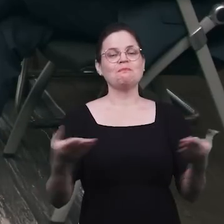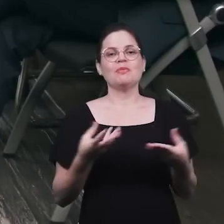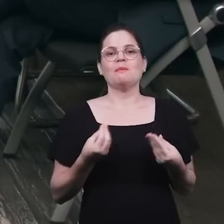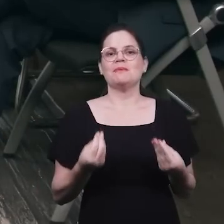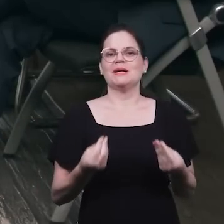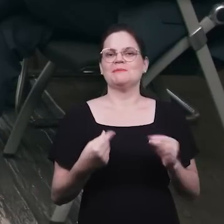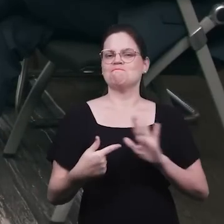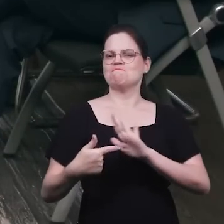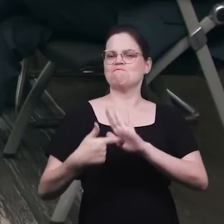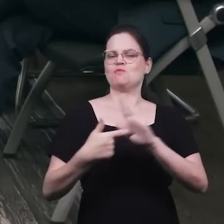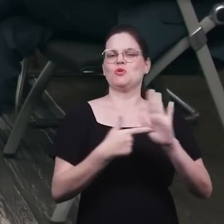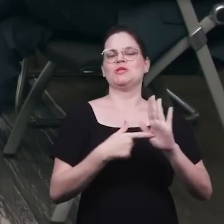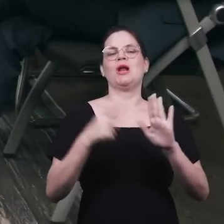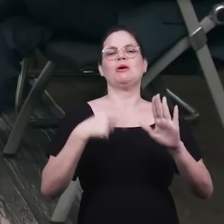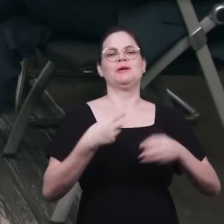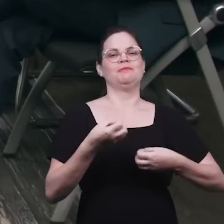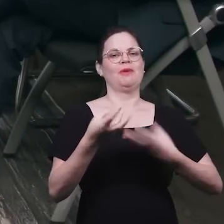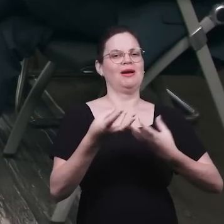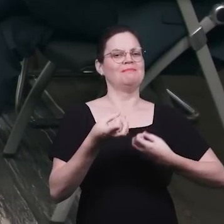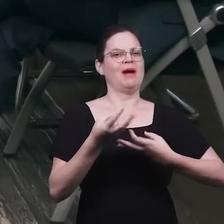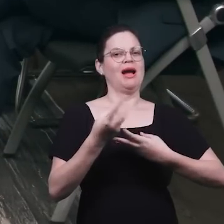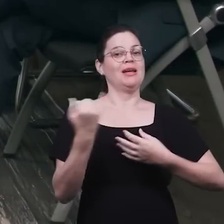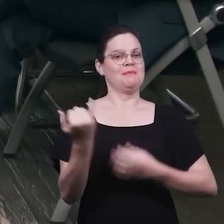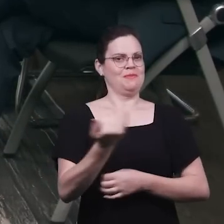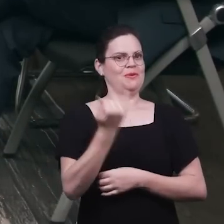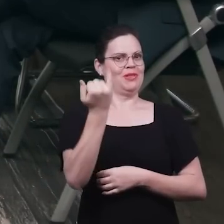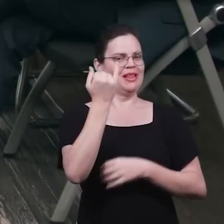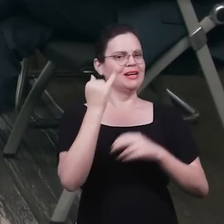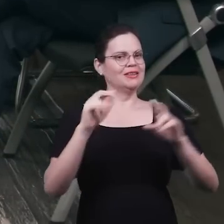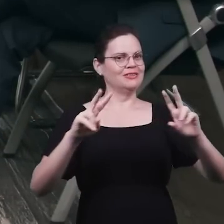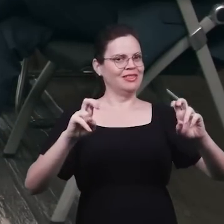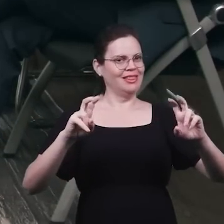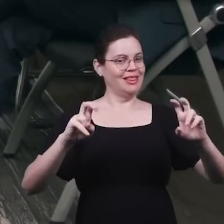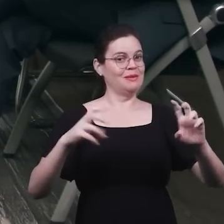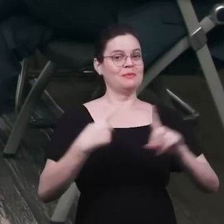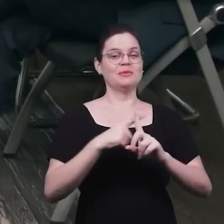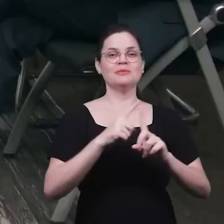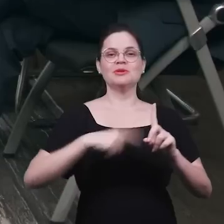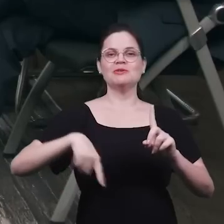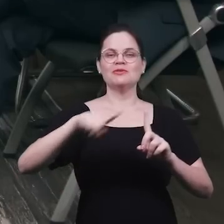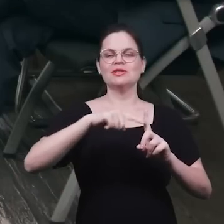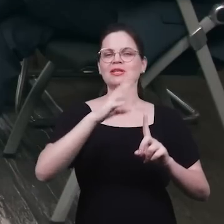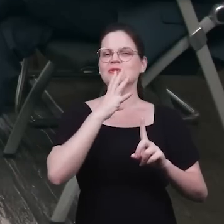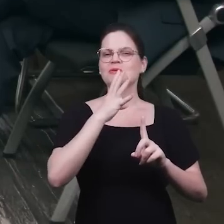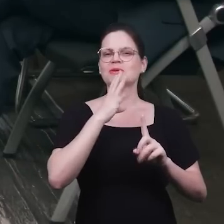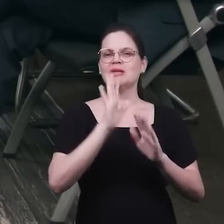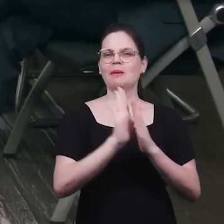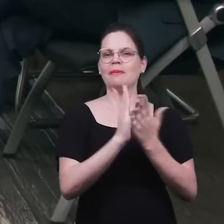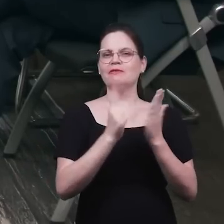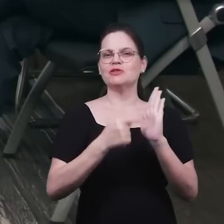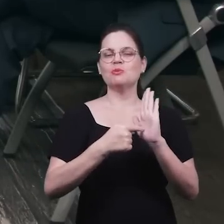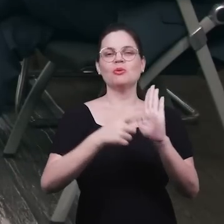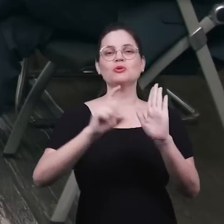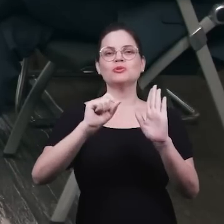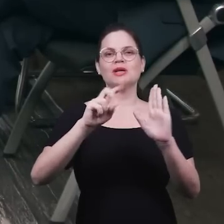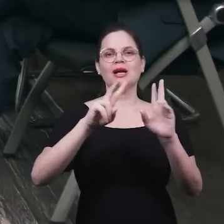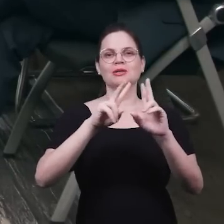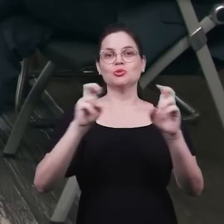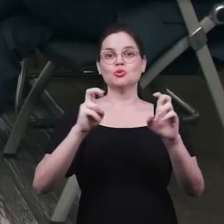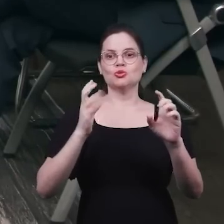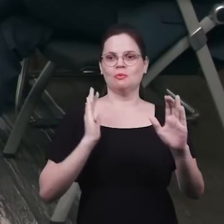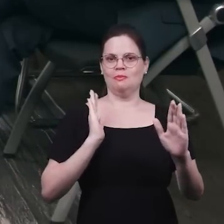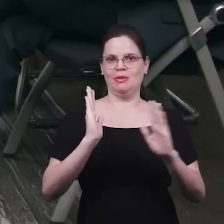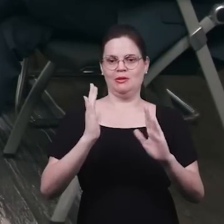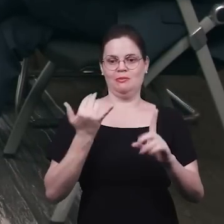de suma importância para você. Você precisa conhecer aquilo que a palavra de Deus fala acerca do momento profético que nós